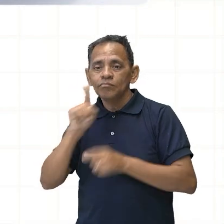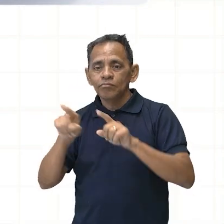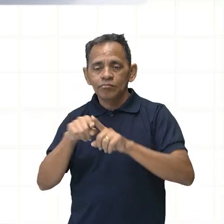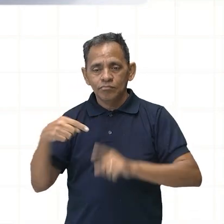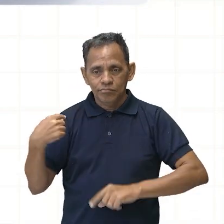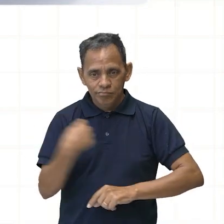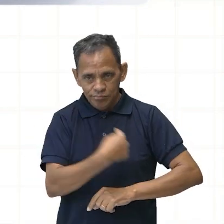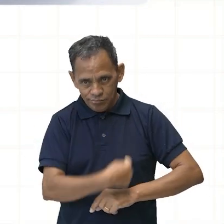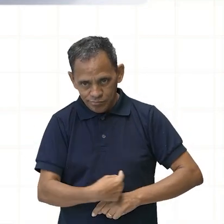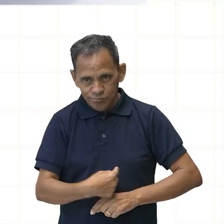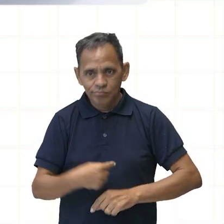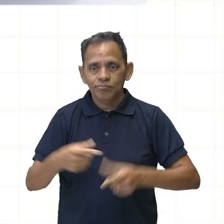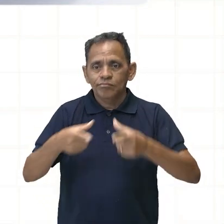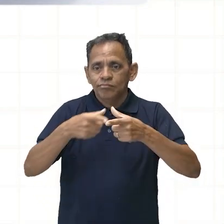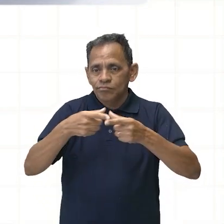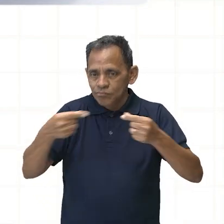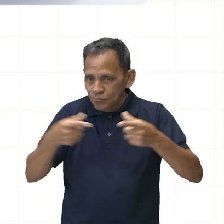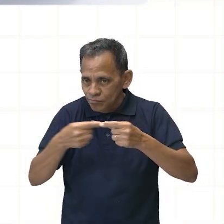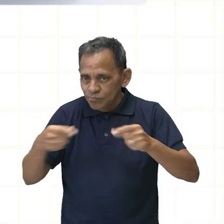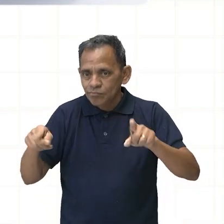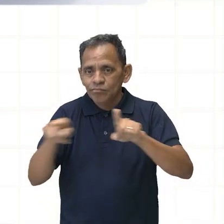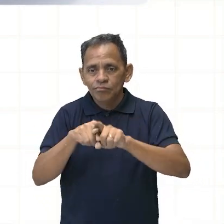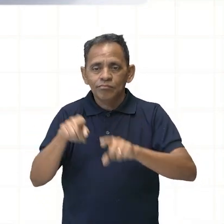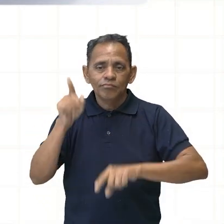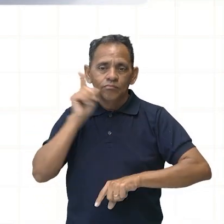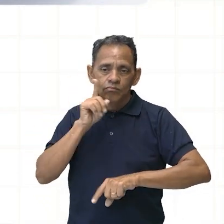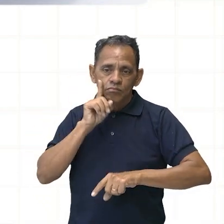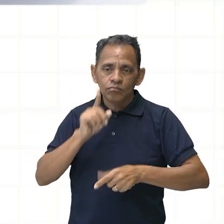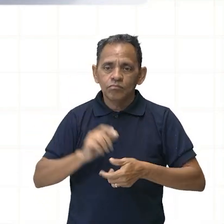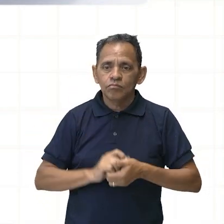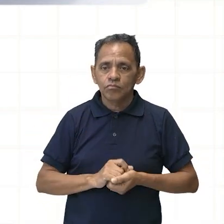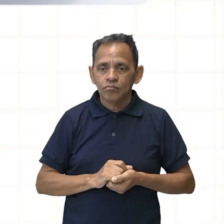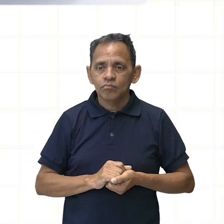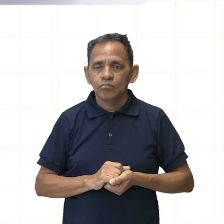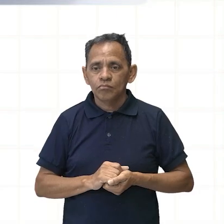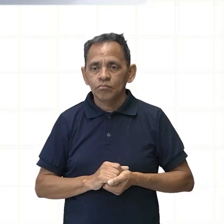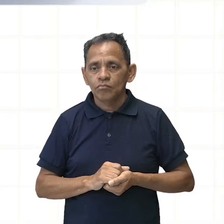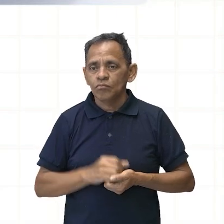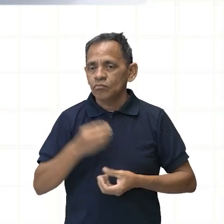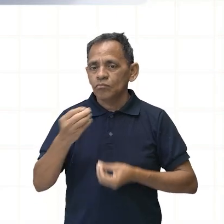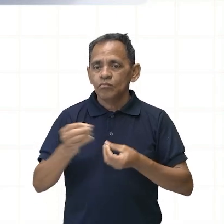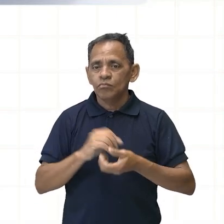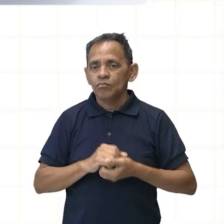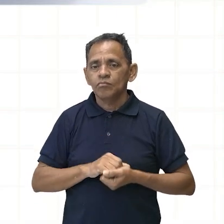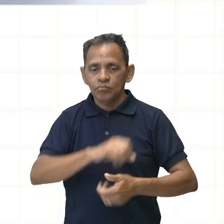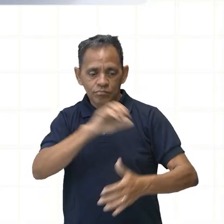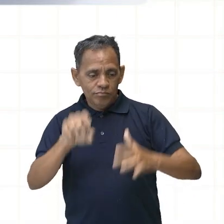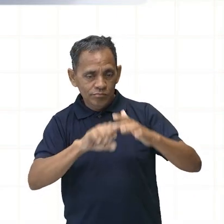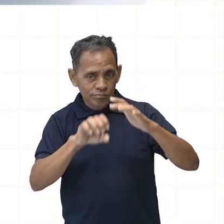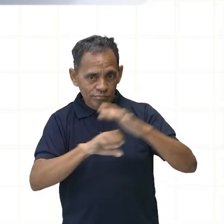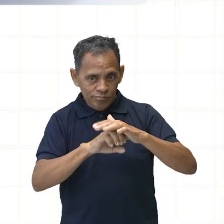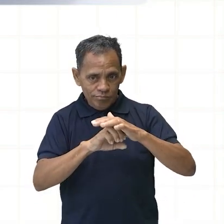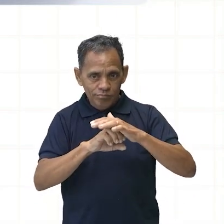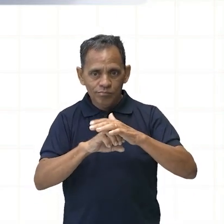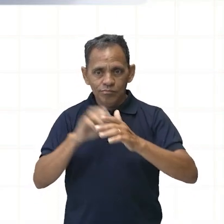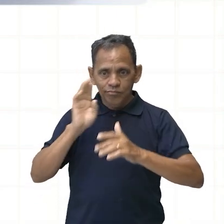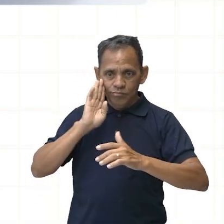China, Japão, Estados Unidos, por exemplo, né? Isso se deu através das suas empresas multinacionais